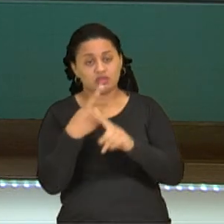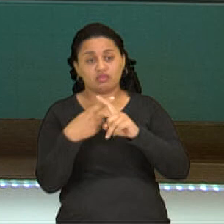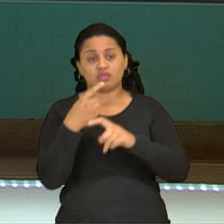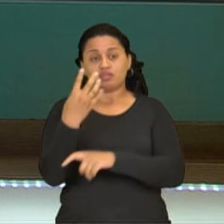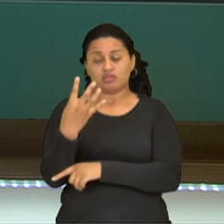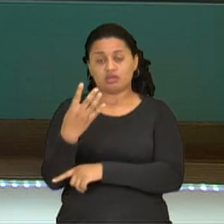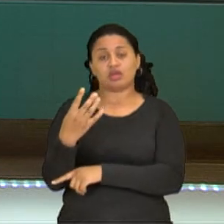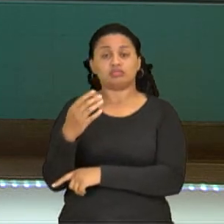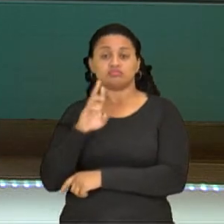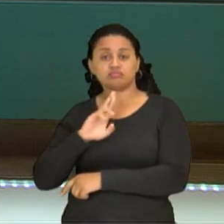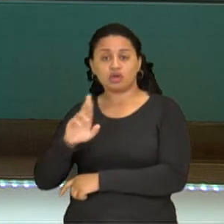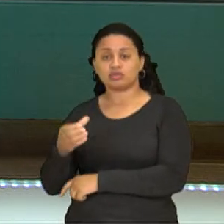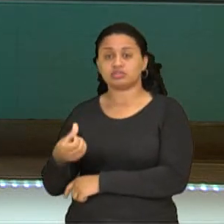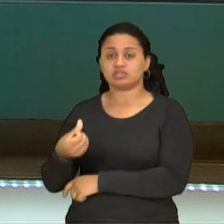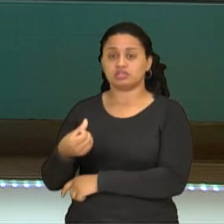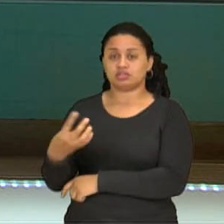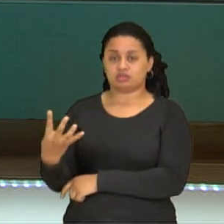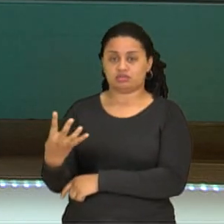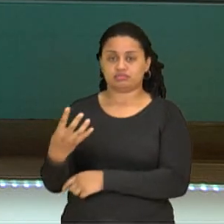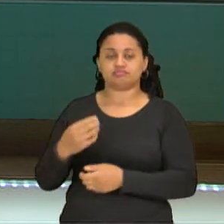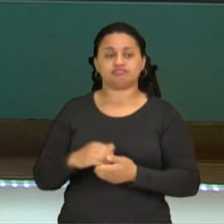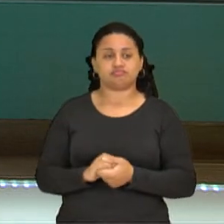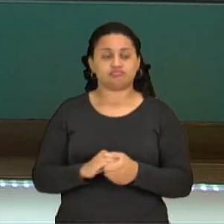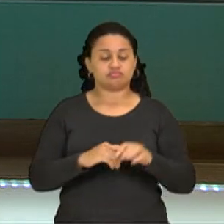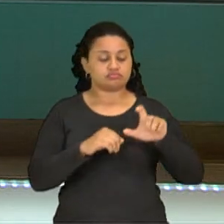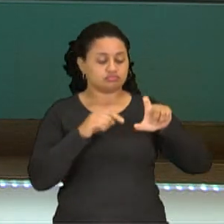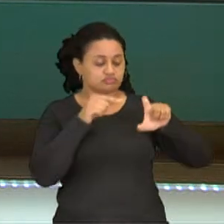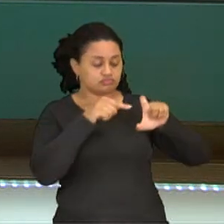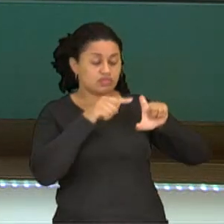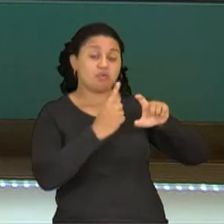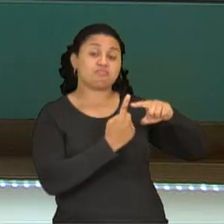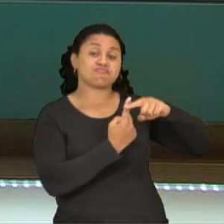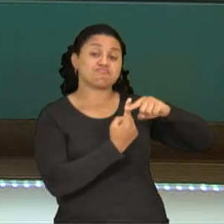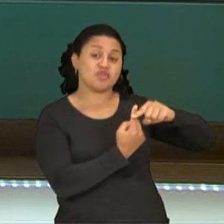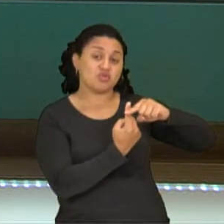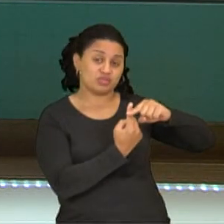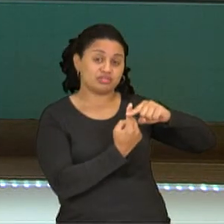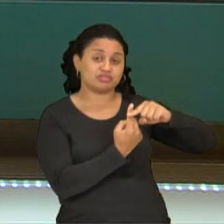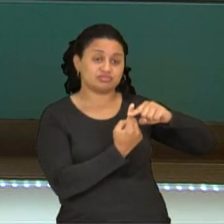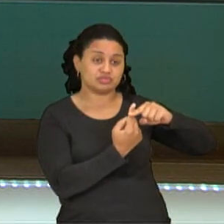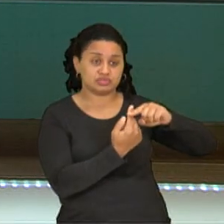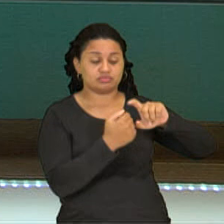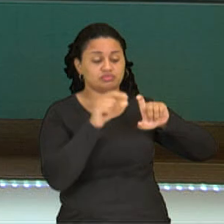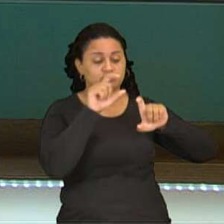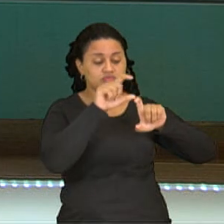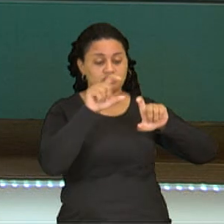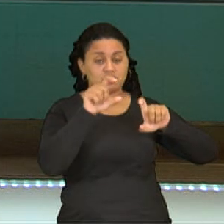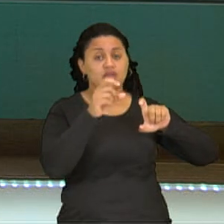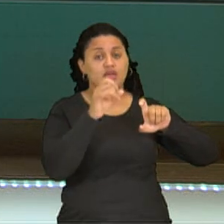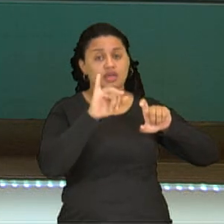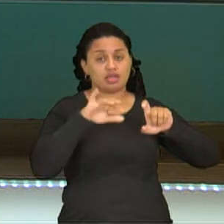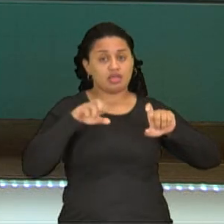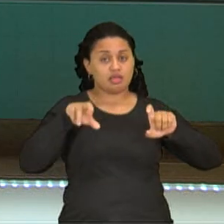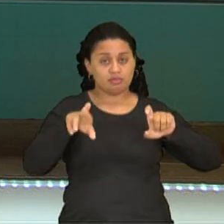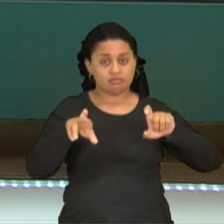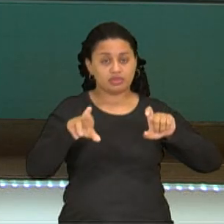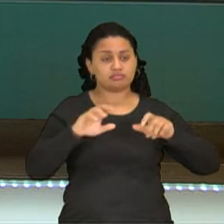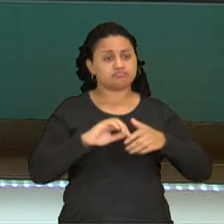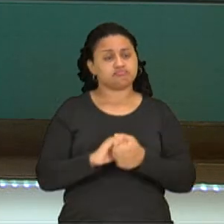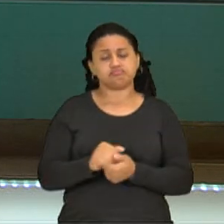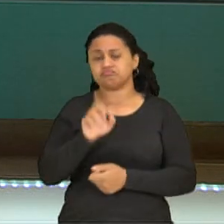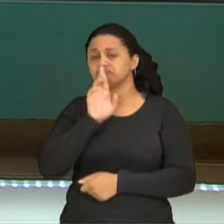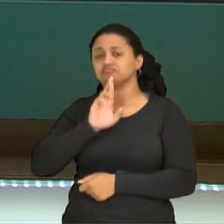4, 64. Como eu tenho uma base positiva e um expoente ímpar,